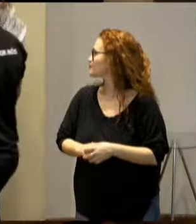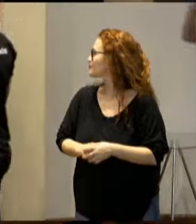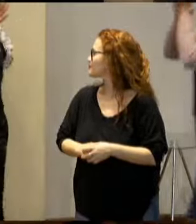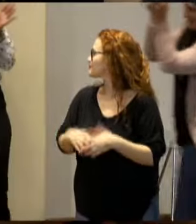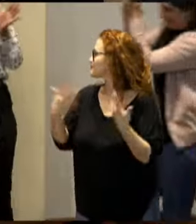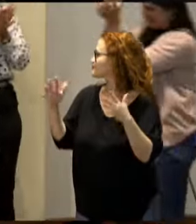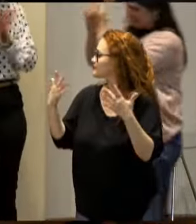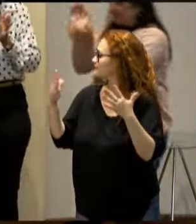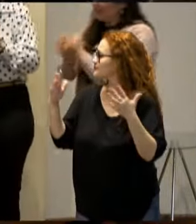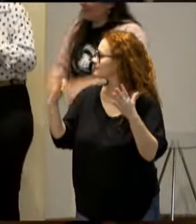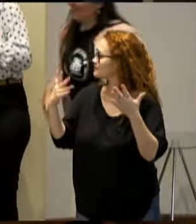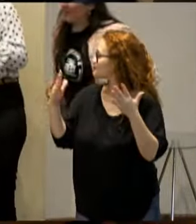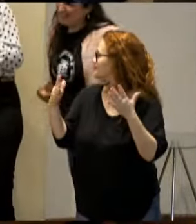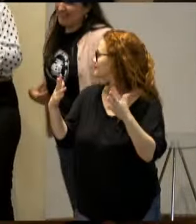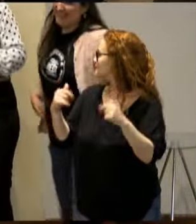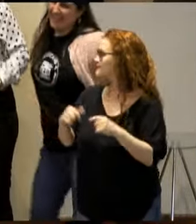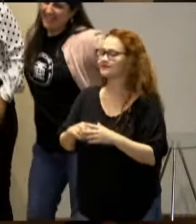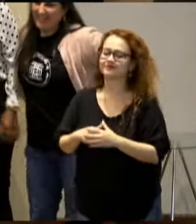Aê!